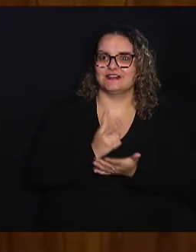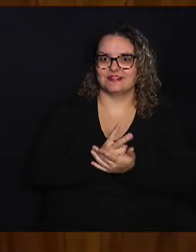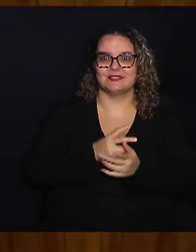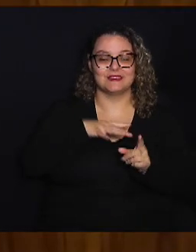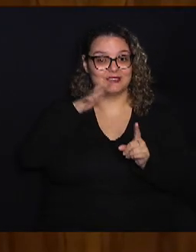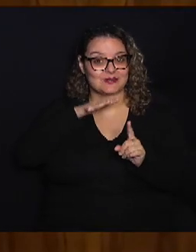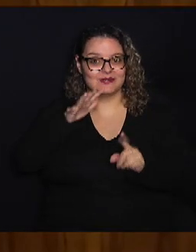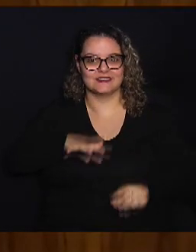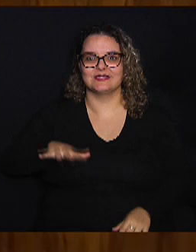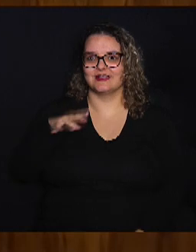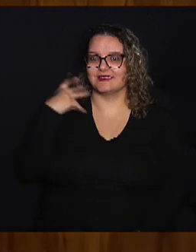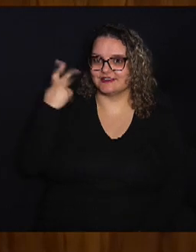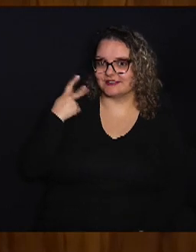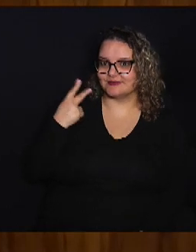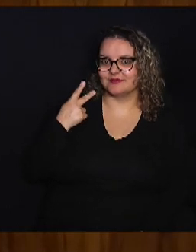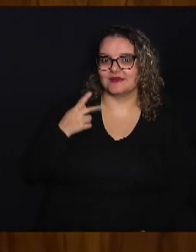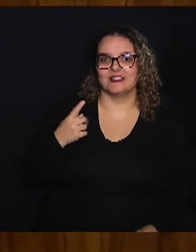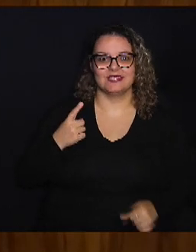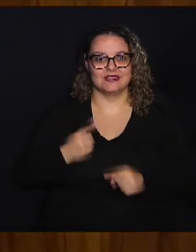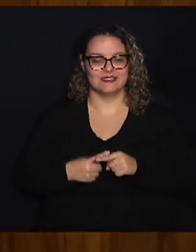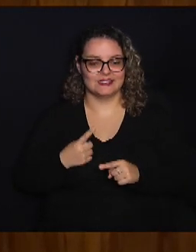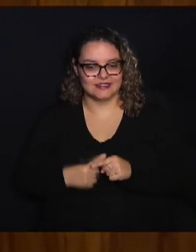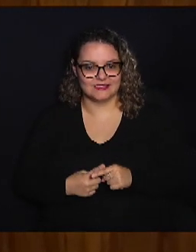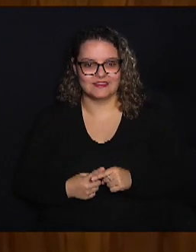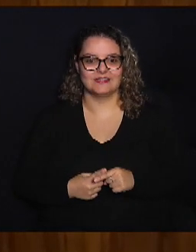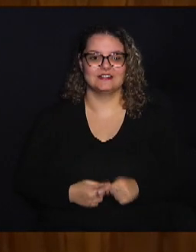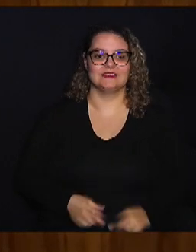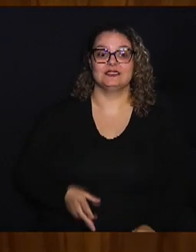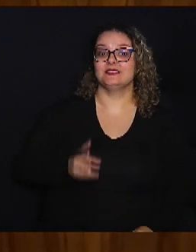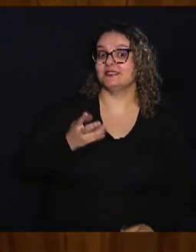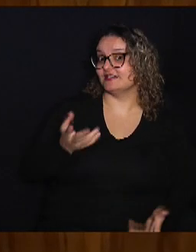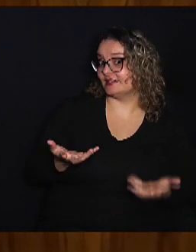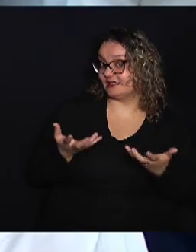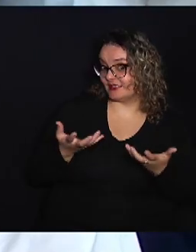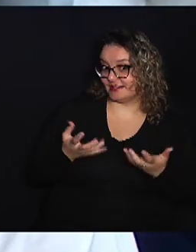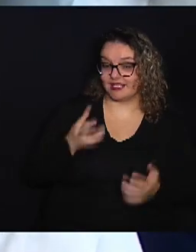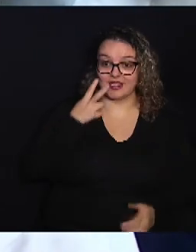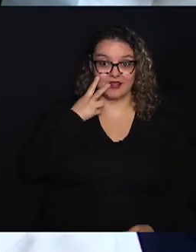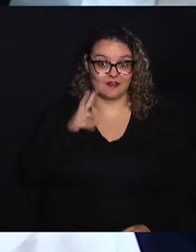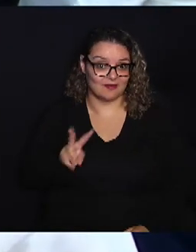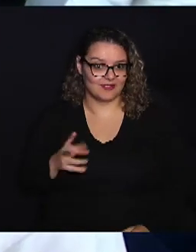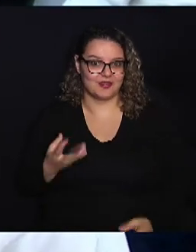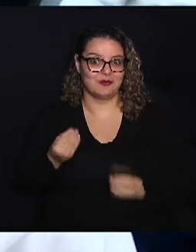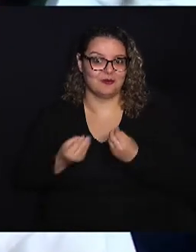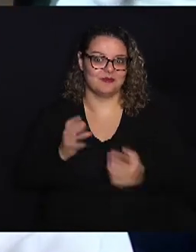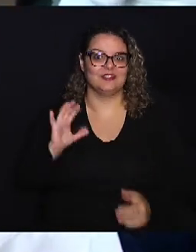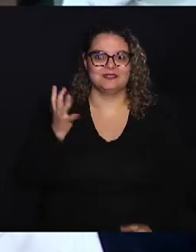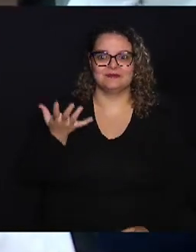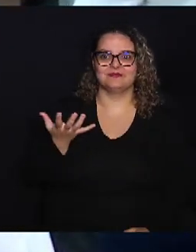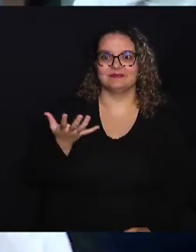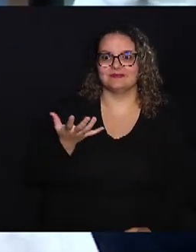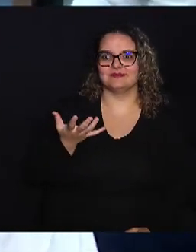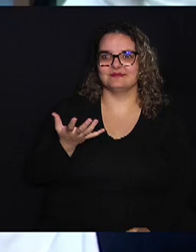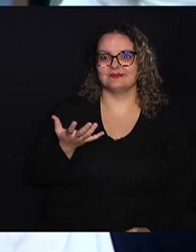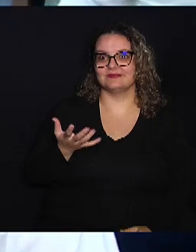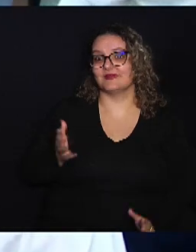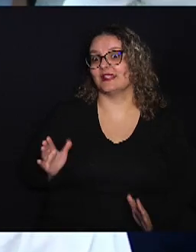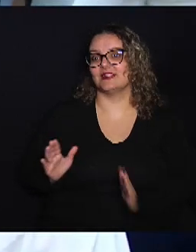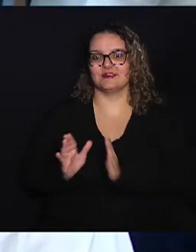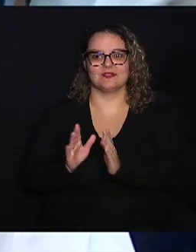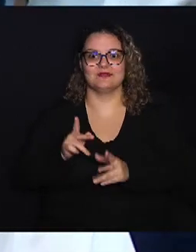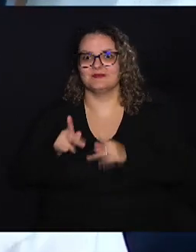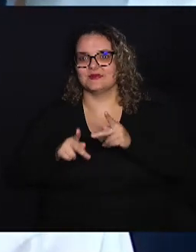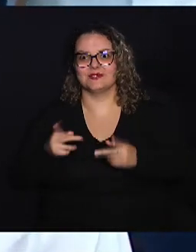da política e sempre quis ver como o mundo da política realmente funciona. É como se estar na frente de um